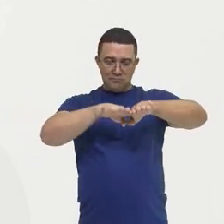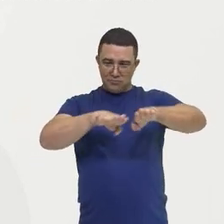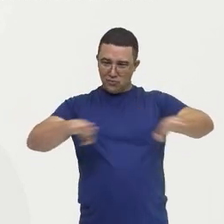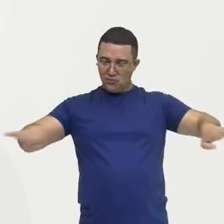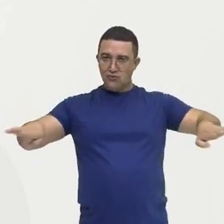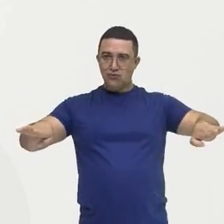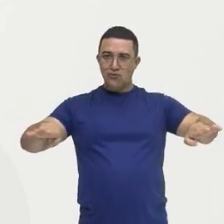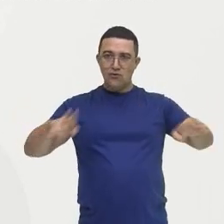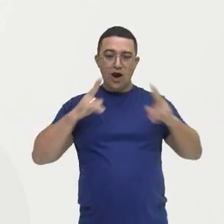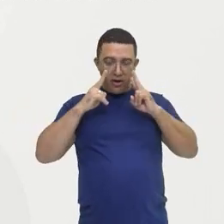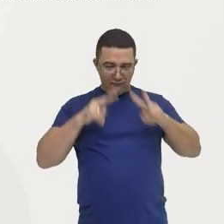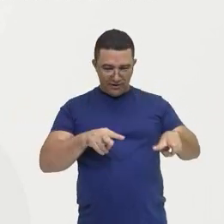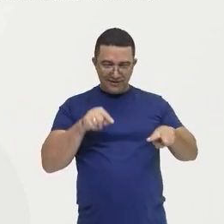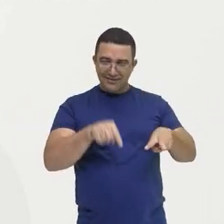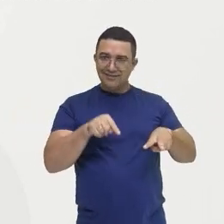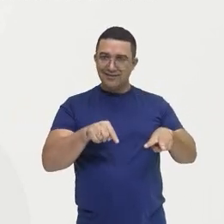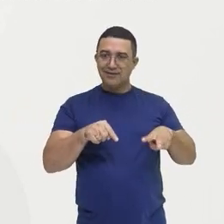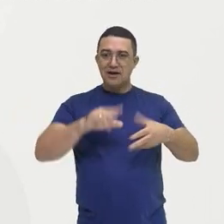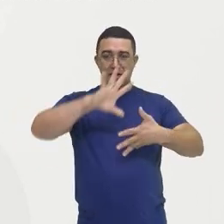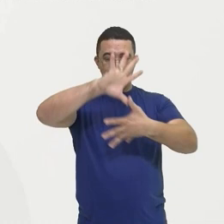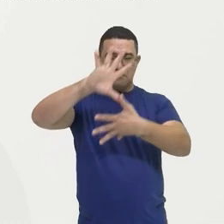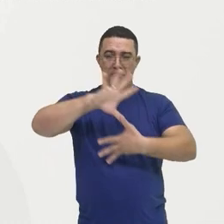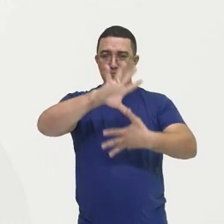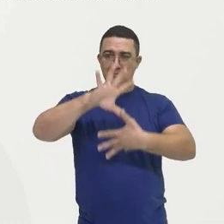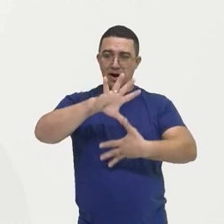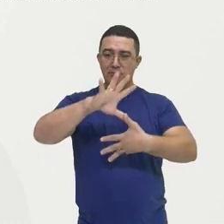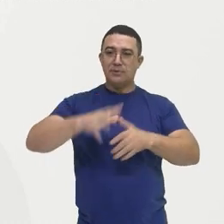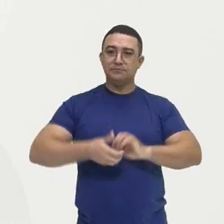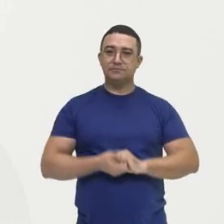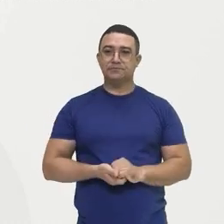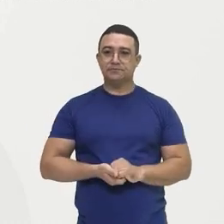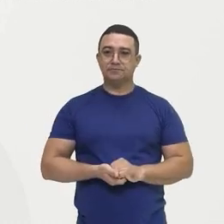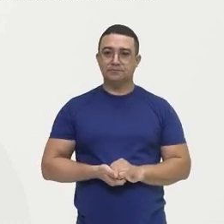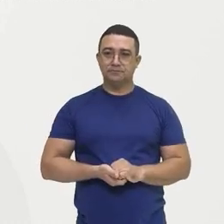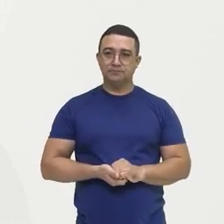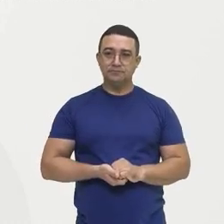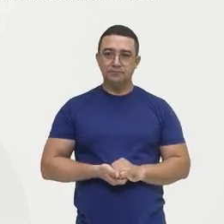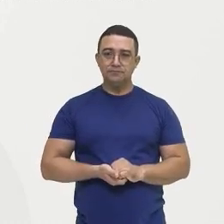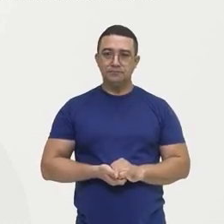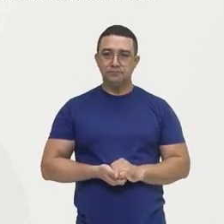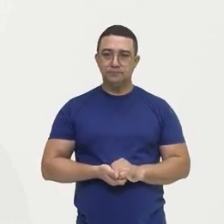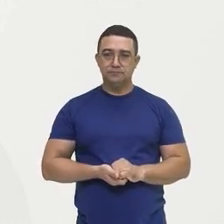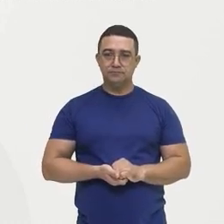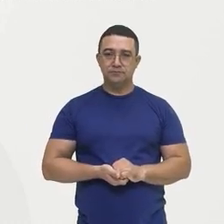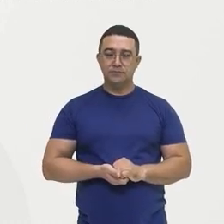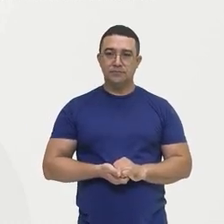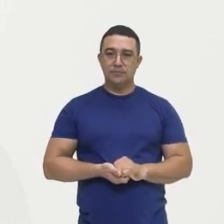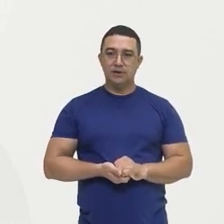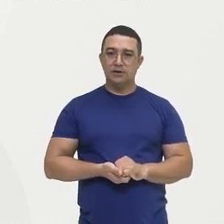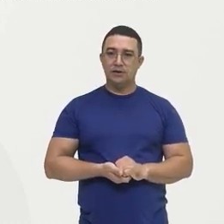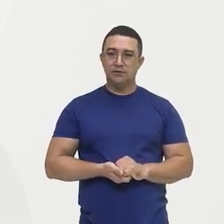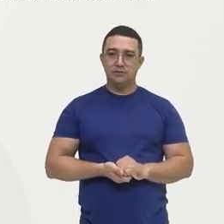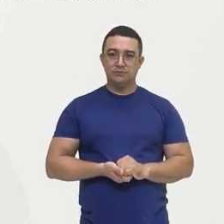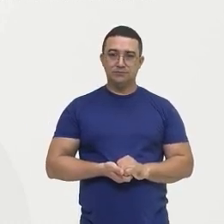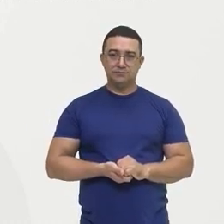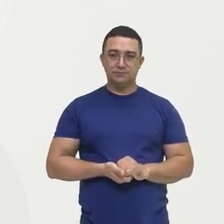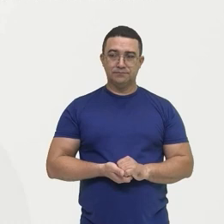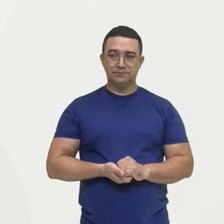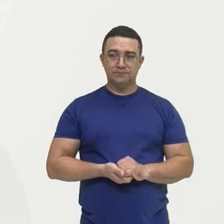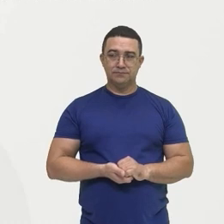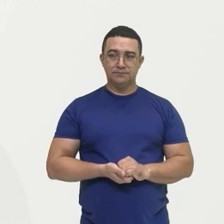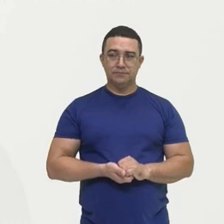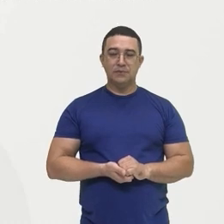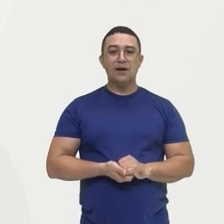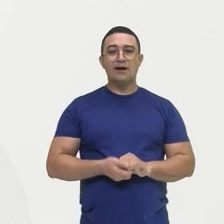que nada mais é aquele tipo de projeção que eles vão ter os ângulos idênticos. Então, a gente não vai